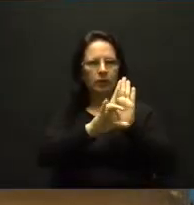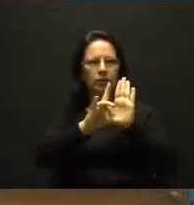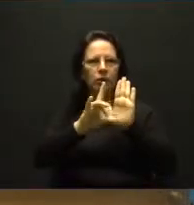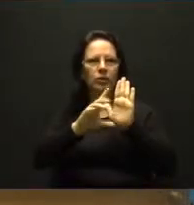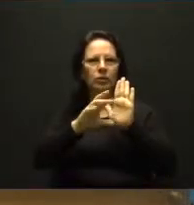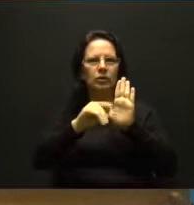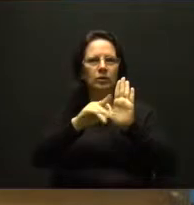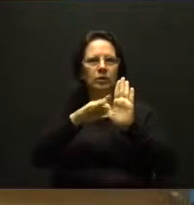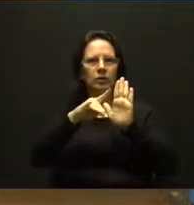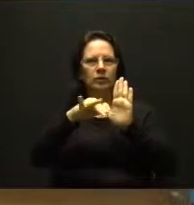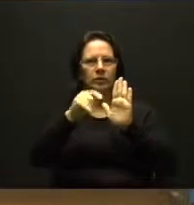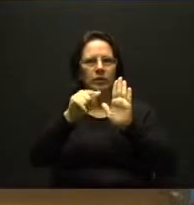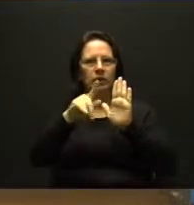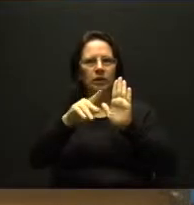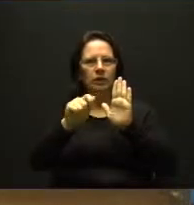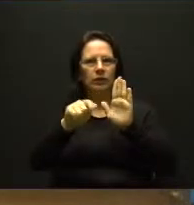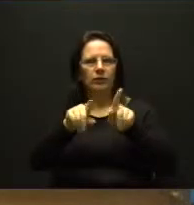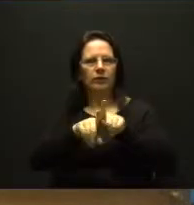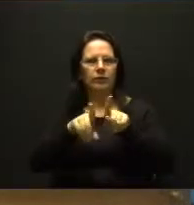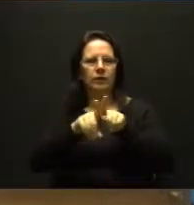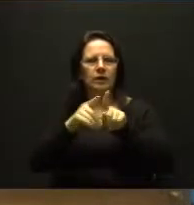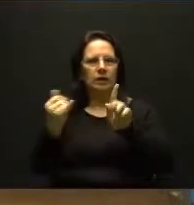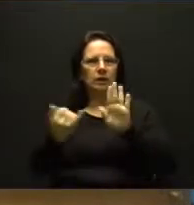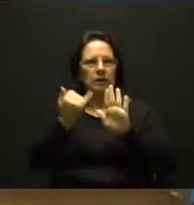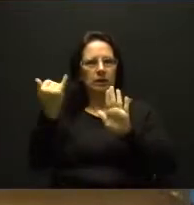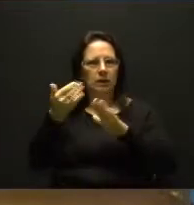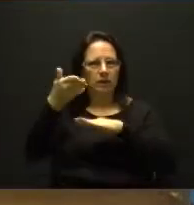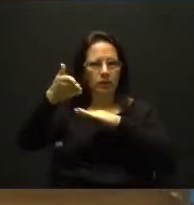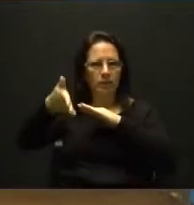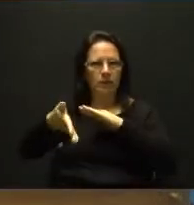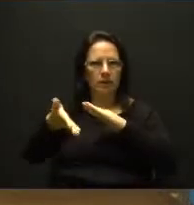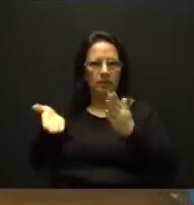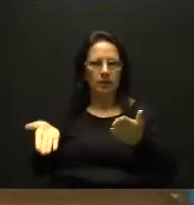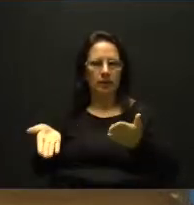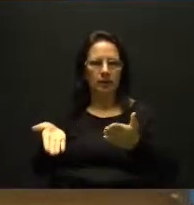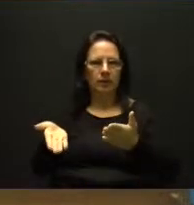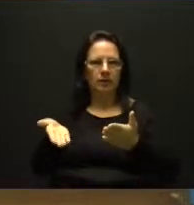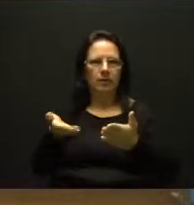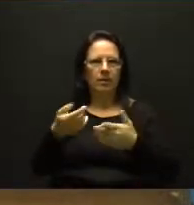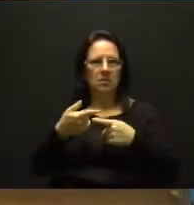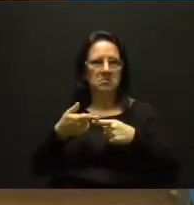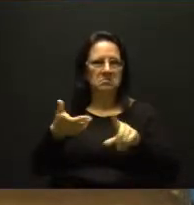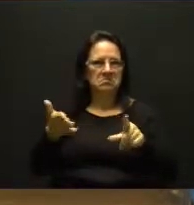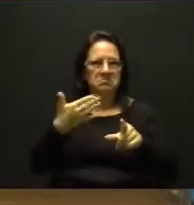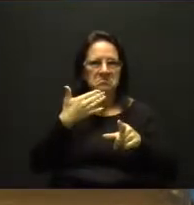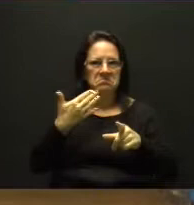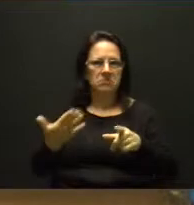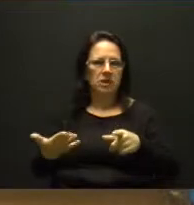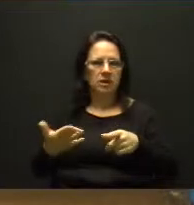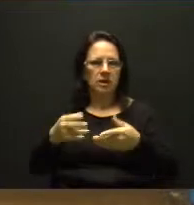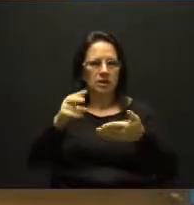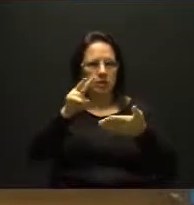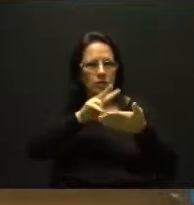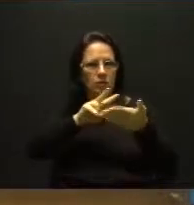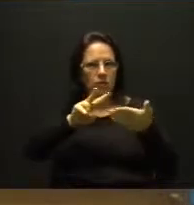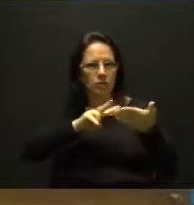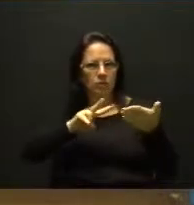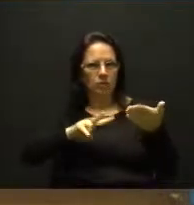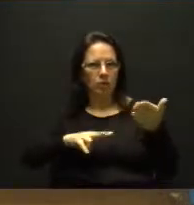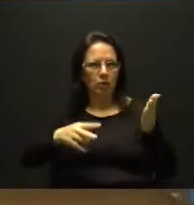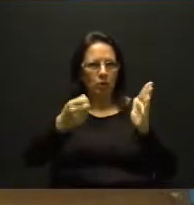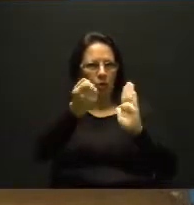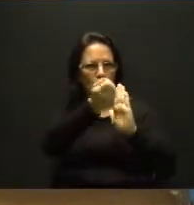oeste e as entidades que tivessem interesse de participar o presidente analisando a documentação